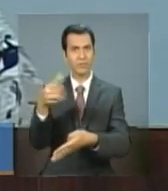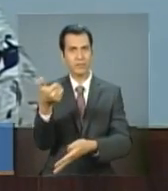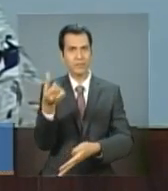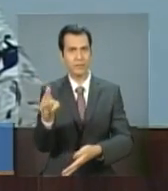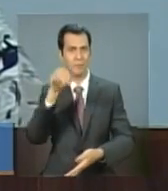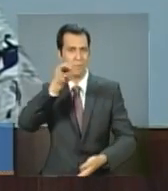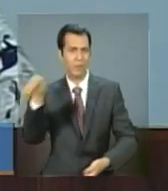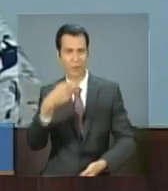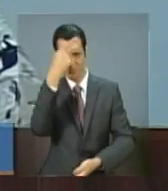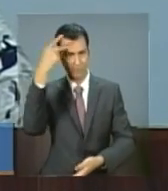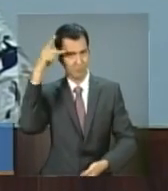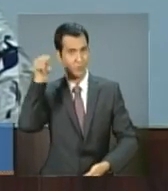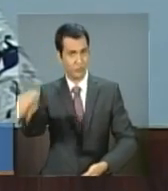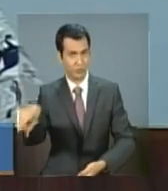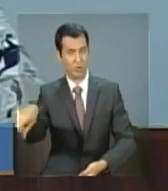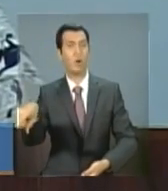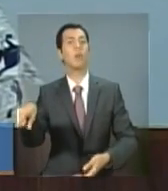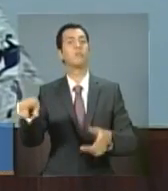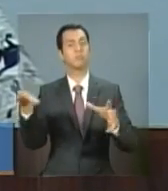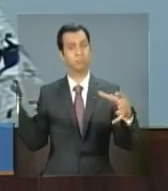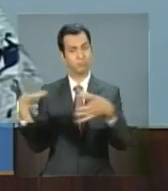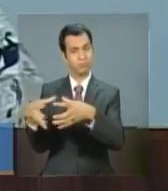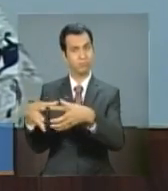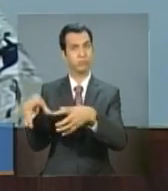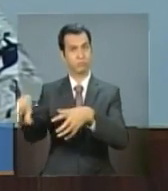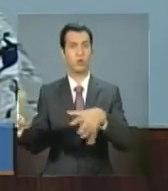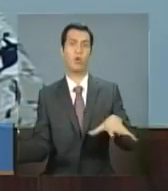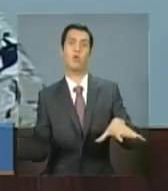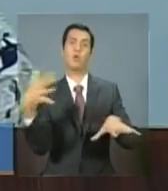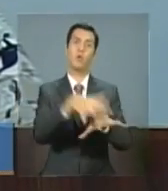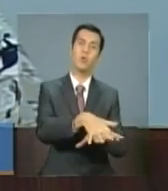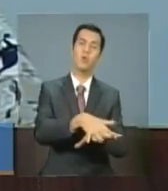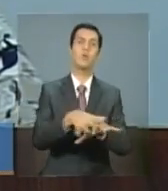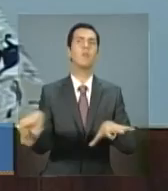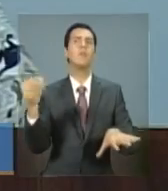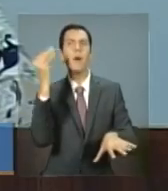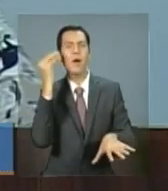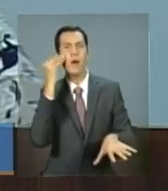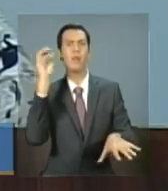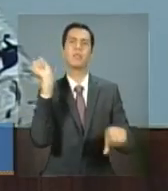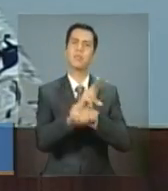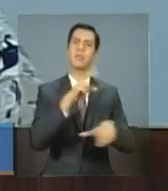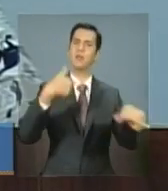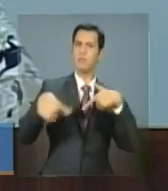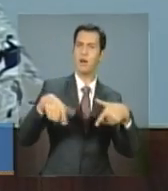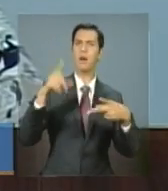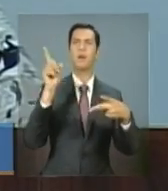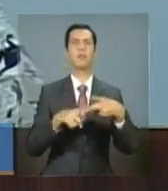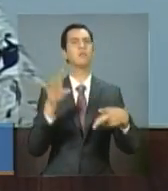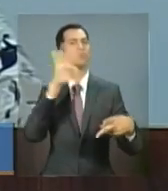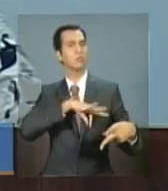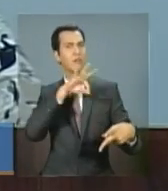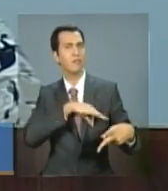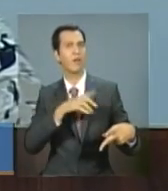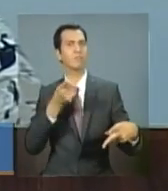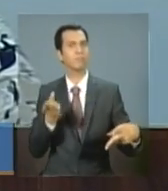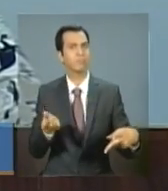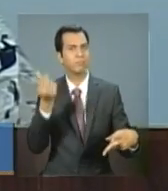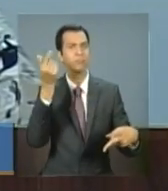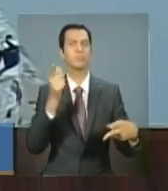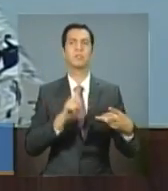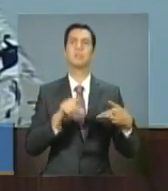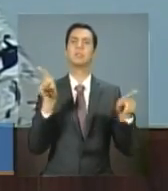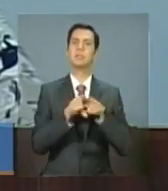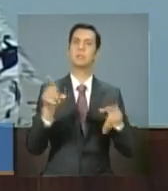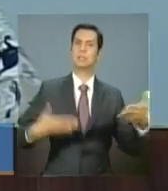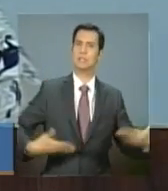que a inclusão deles, não só nas oportunidades de emprego e de renda, mas no conjunto dos serviços,